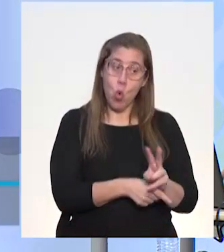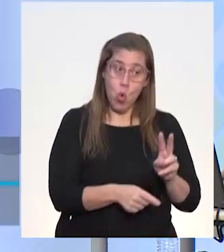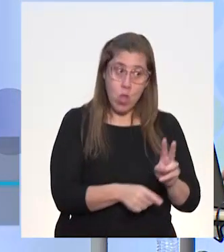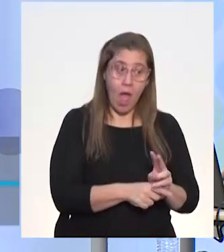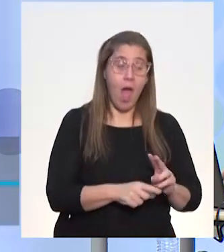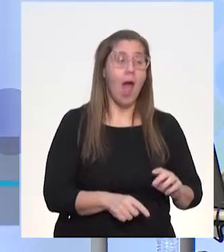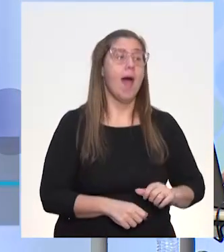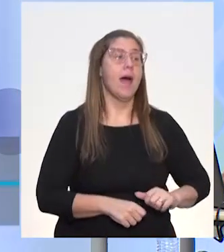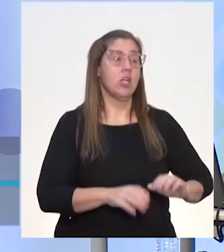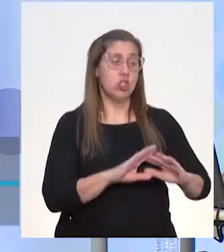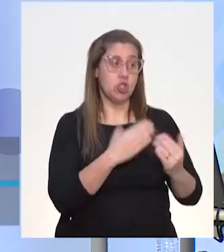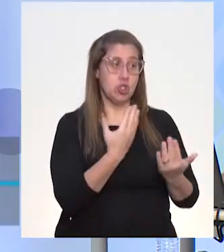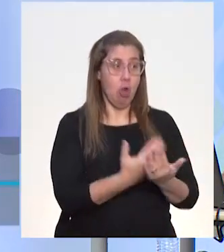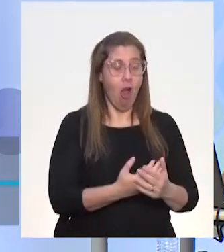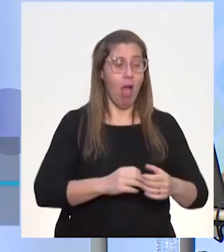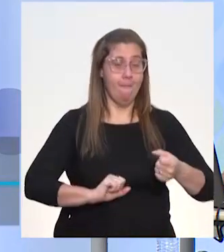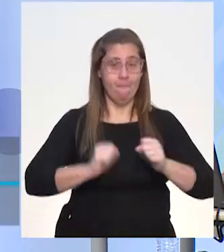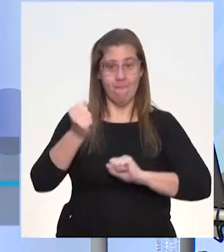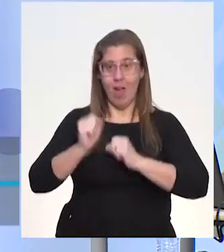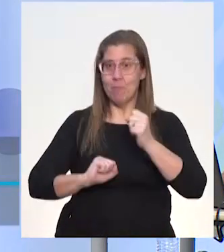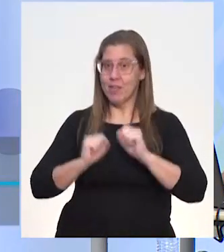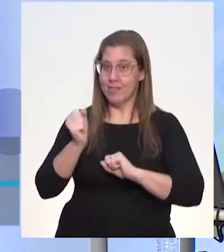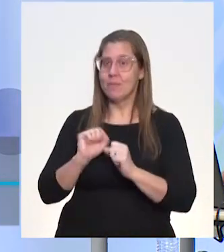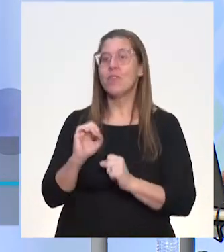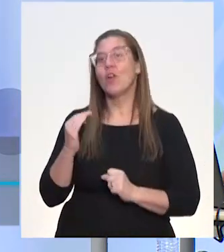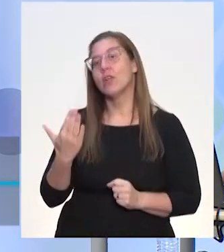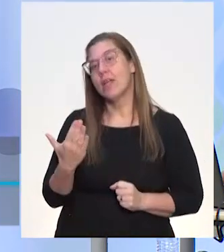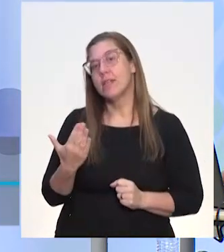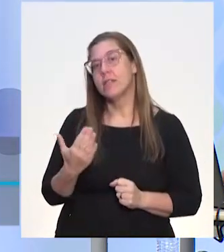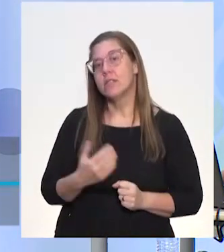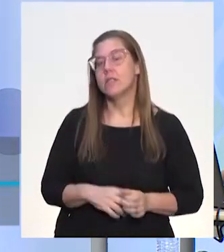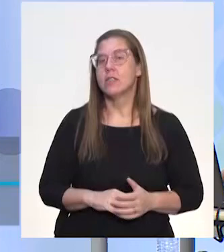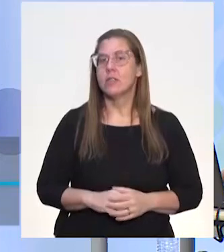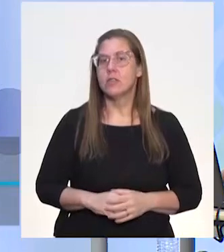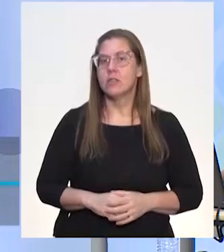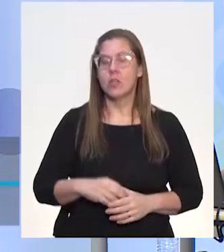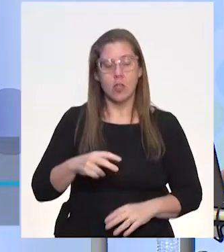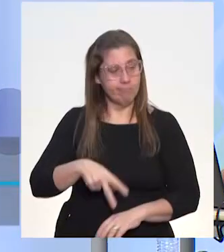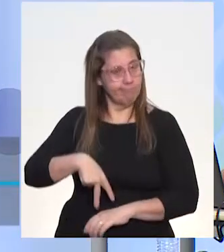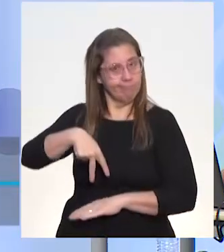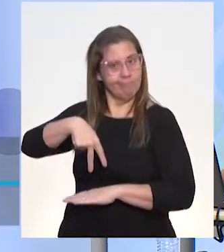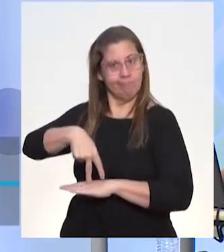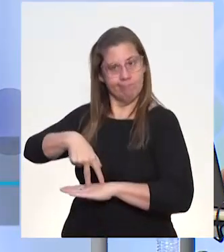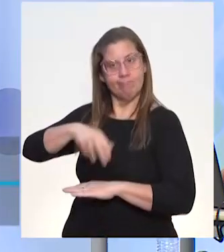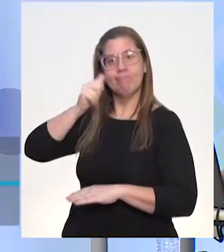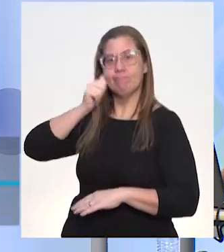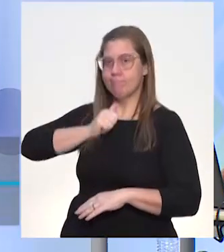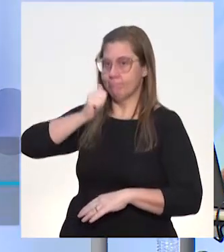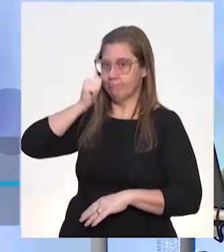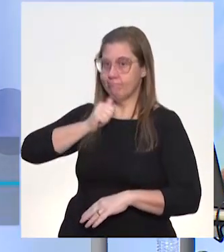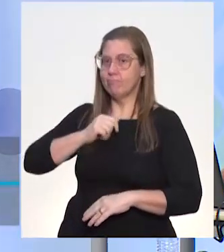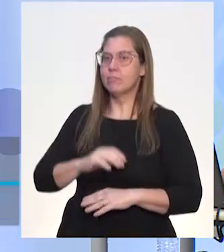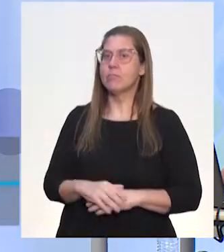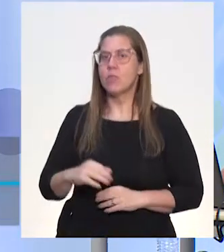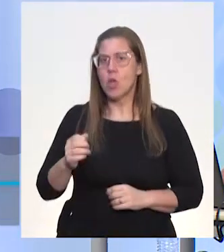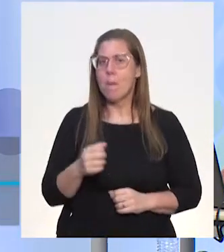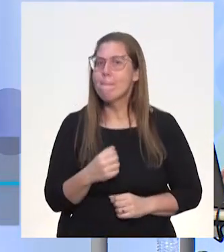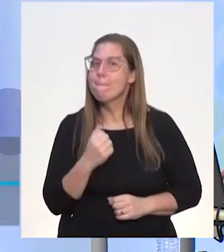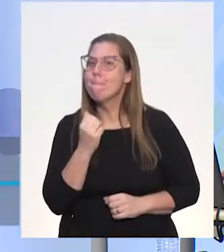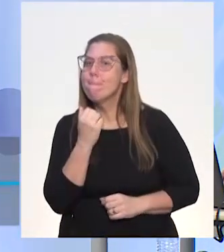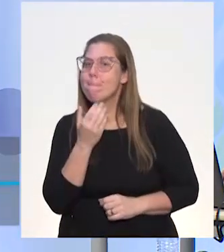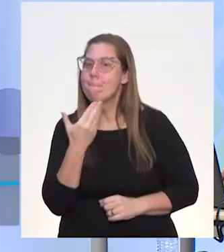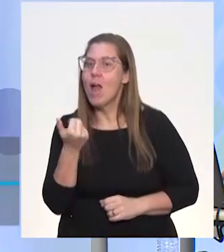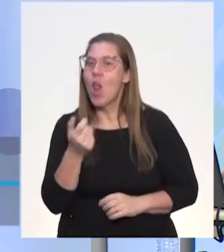nas fábricas, e isso acontece a partir do protagonismo feminino. E o mais fascinante de